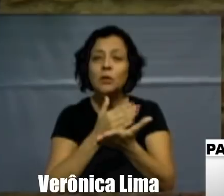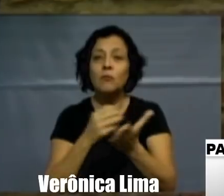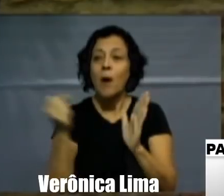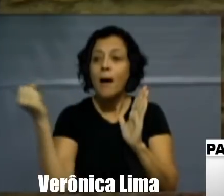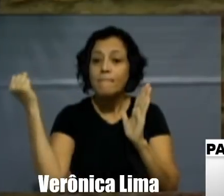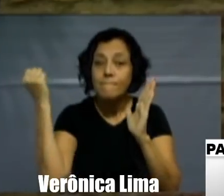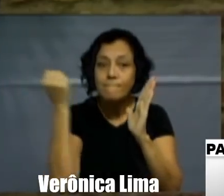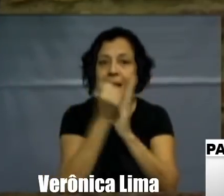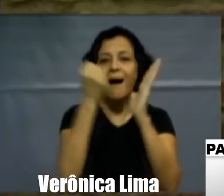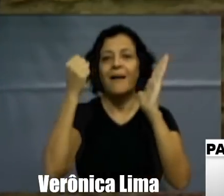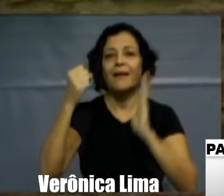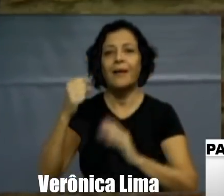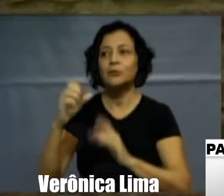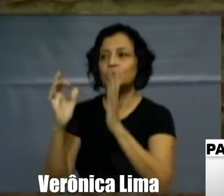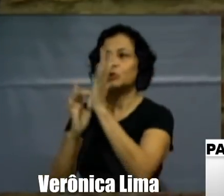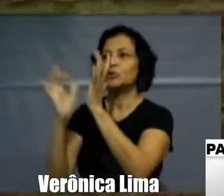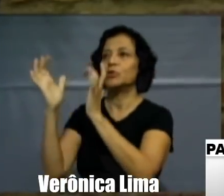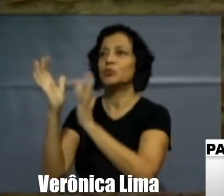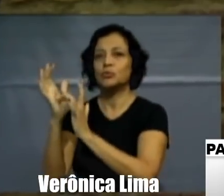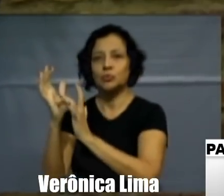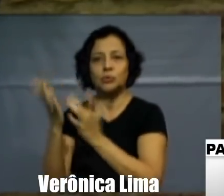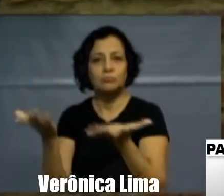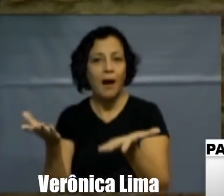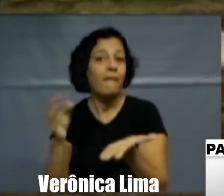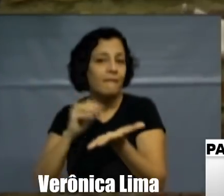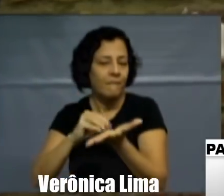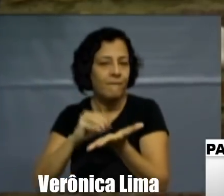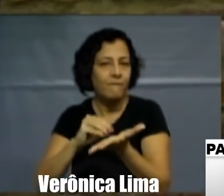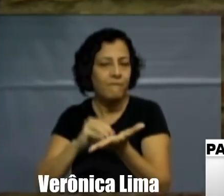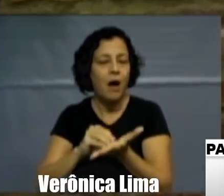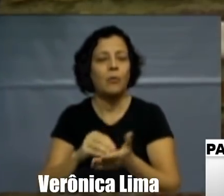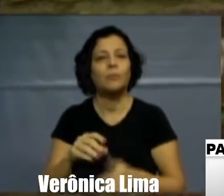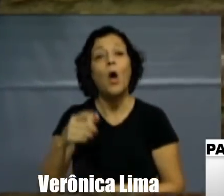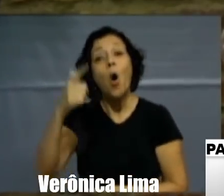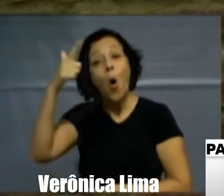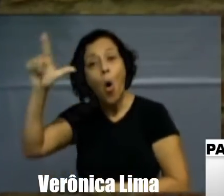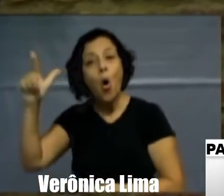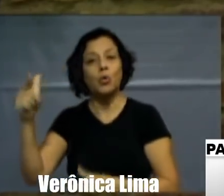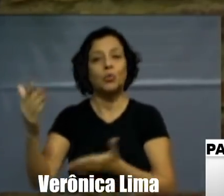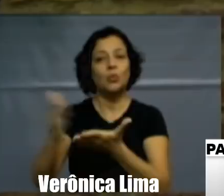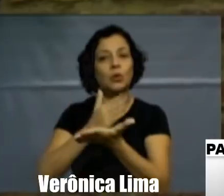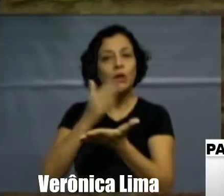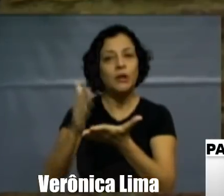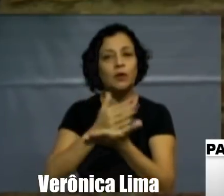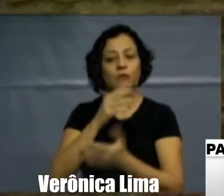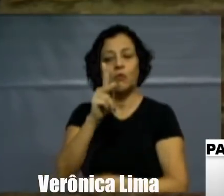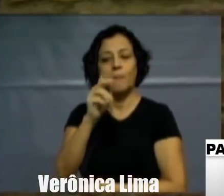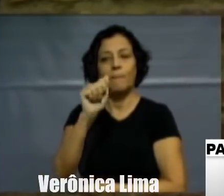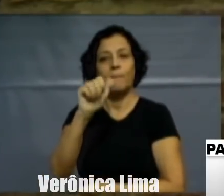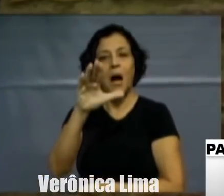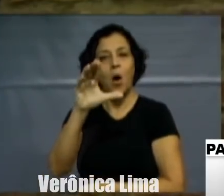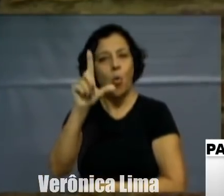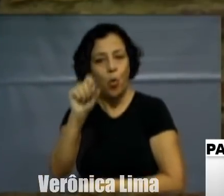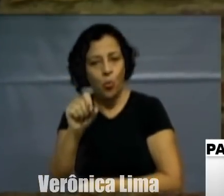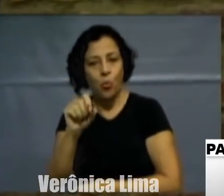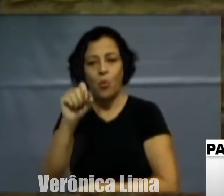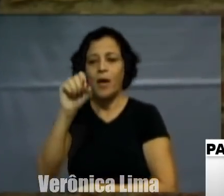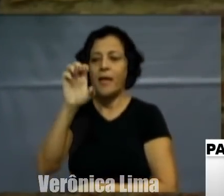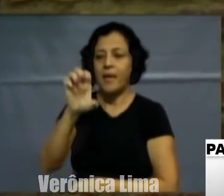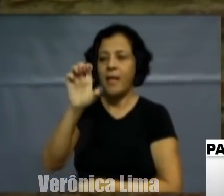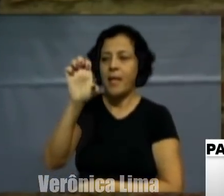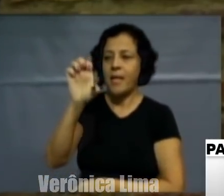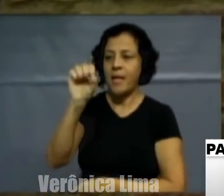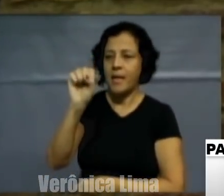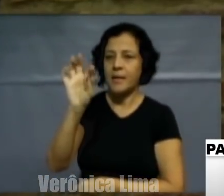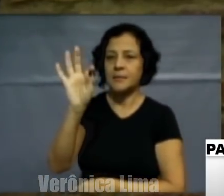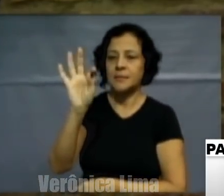correr nas bibliotecas para pegar emprestado, né? O livro Paulo e Estevão, que não poderia deixar de ser diferente, do nosso